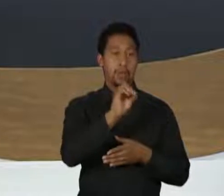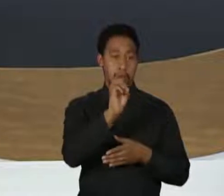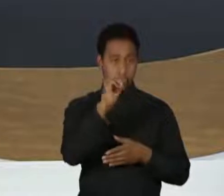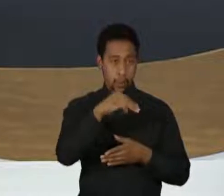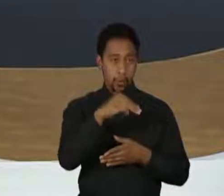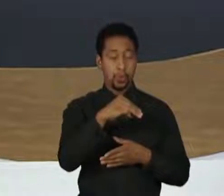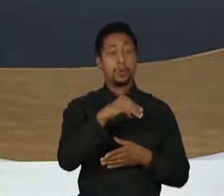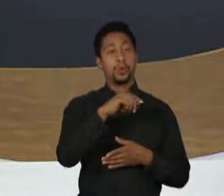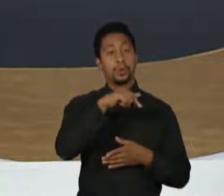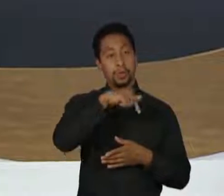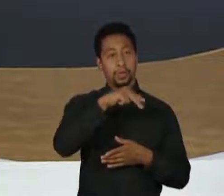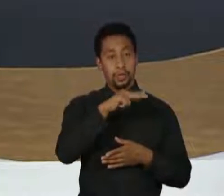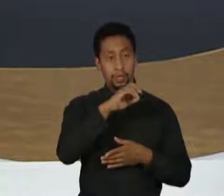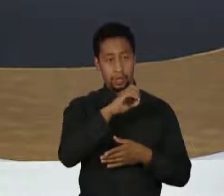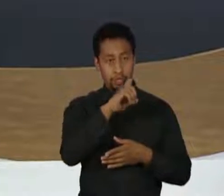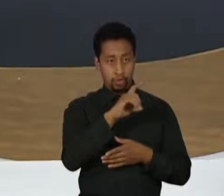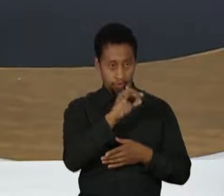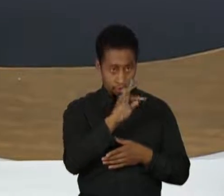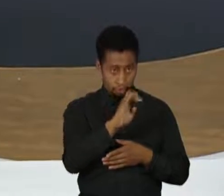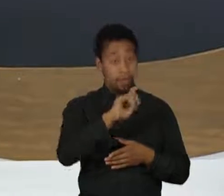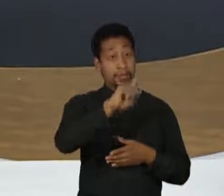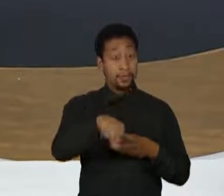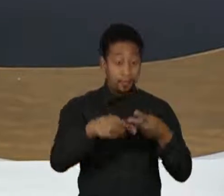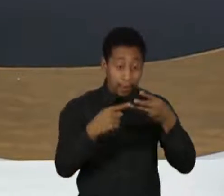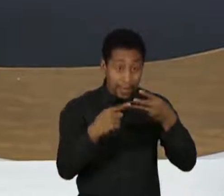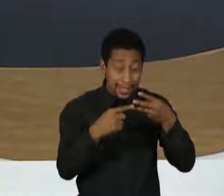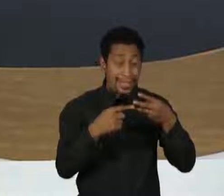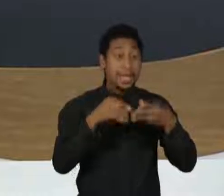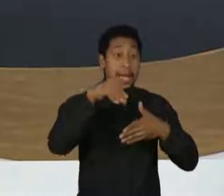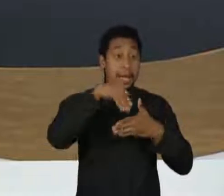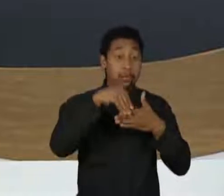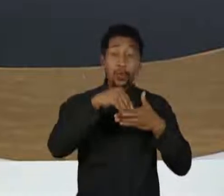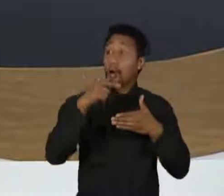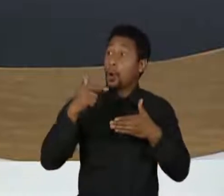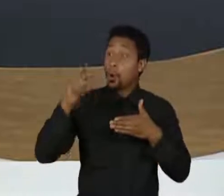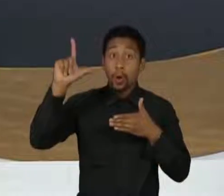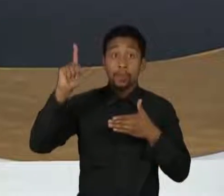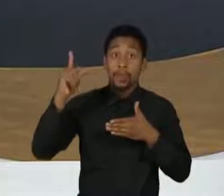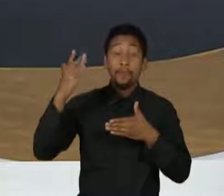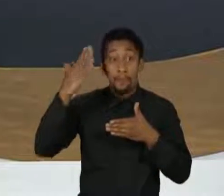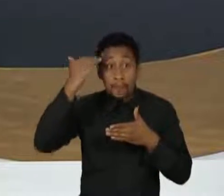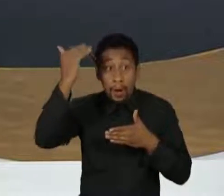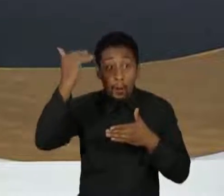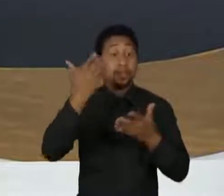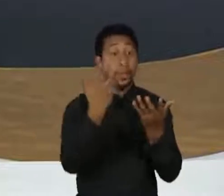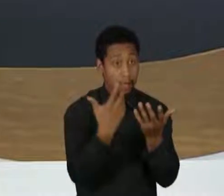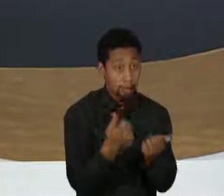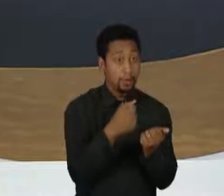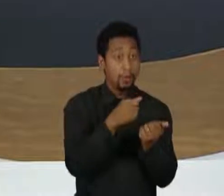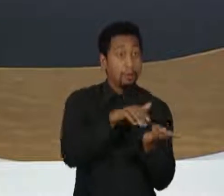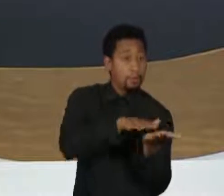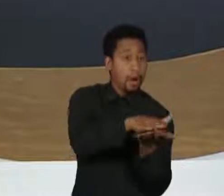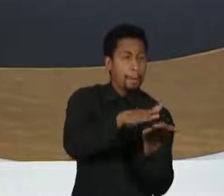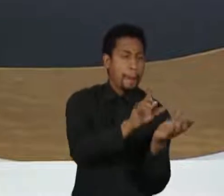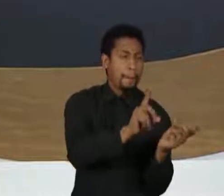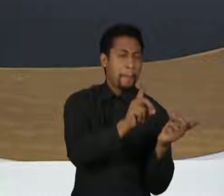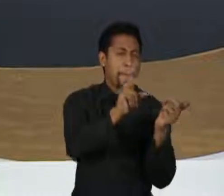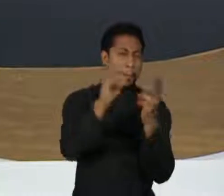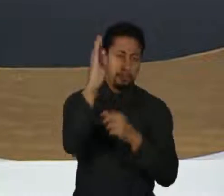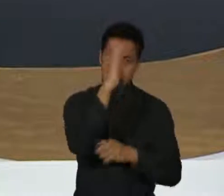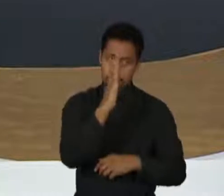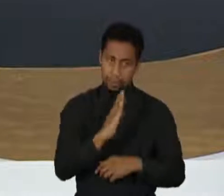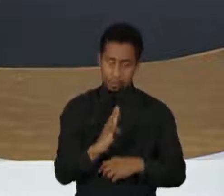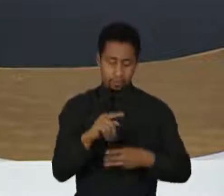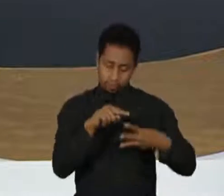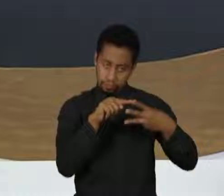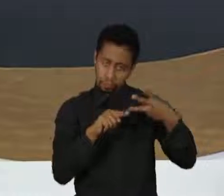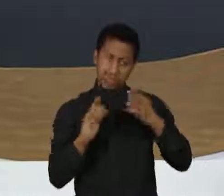estouro no plano nacional o que aconteceu em cada uma dessas fases e se você imaginou em algum desses momentos